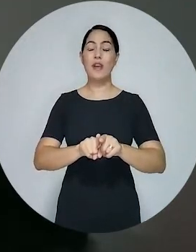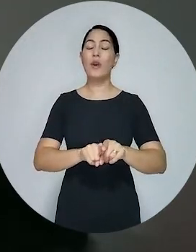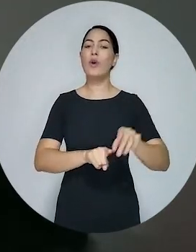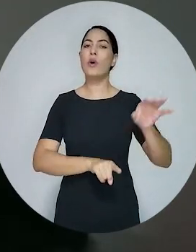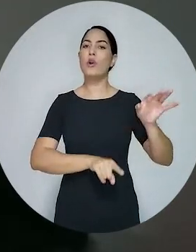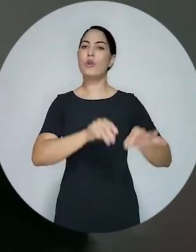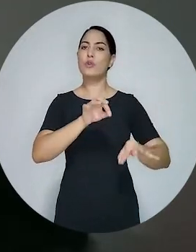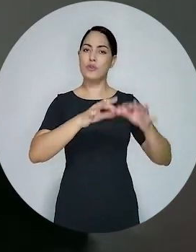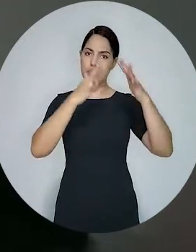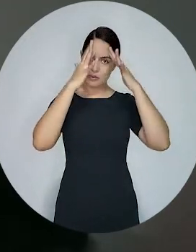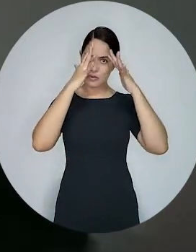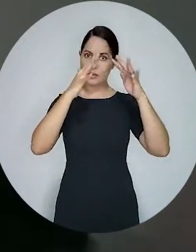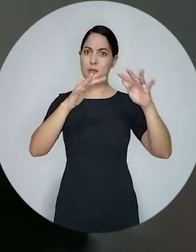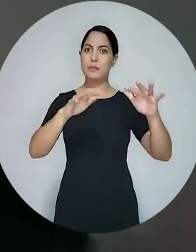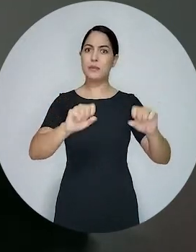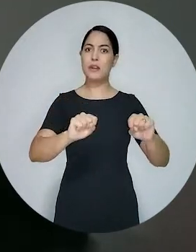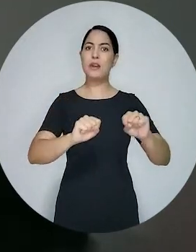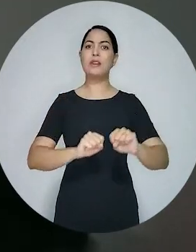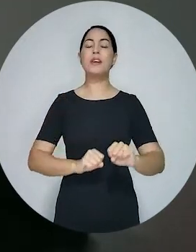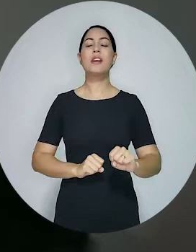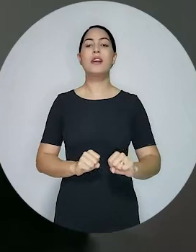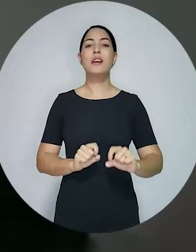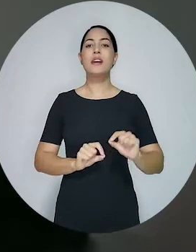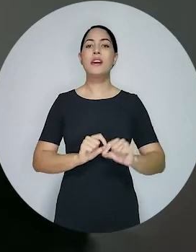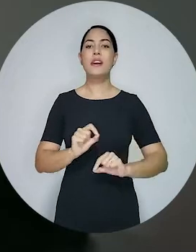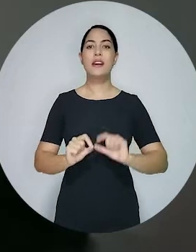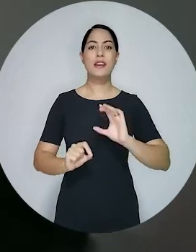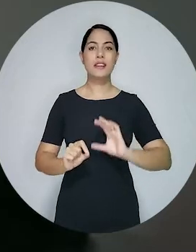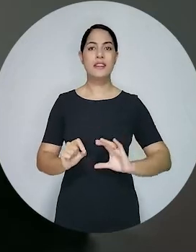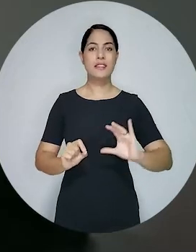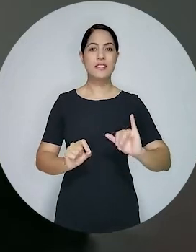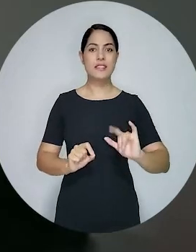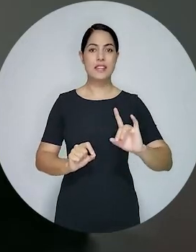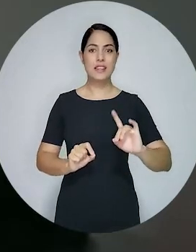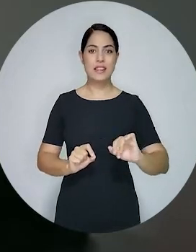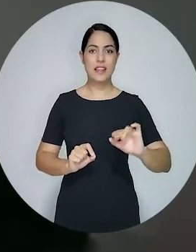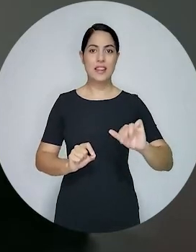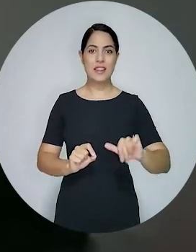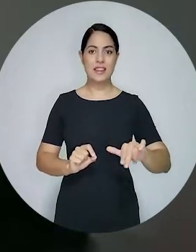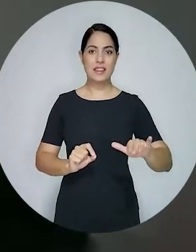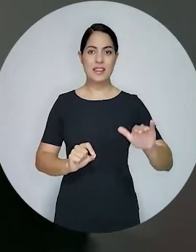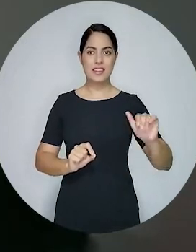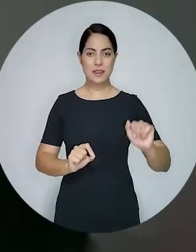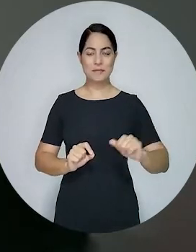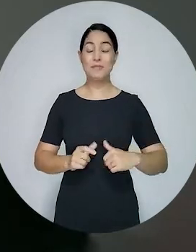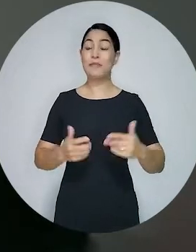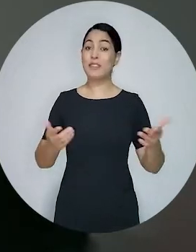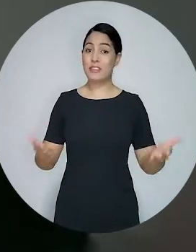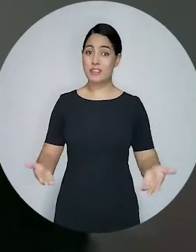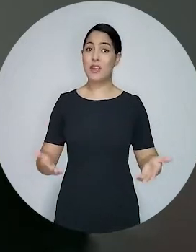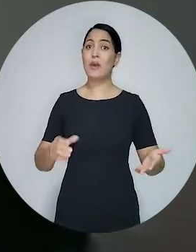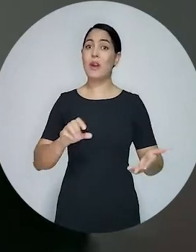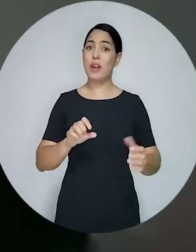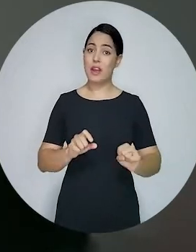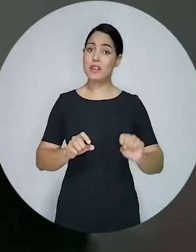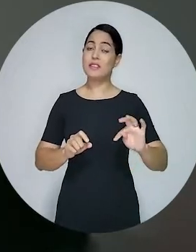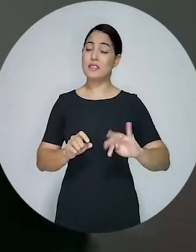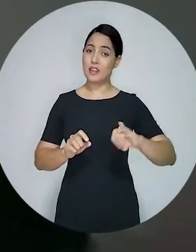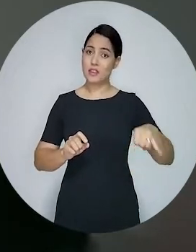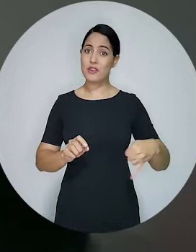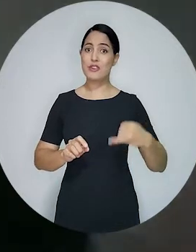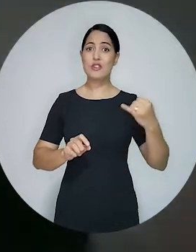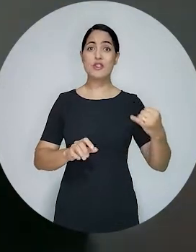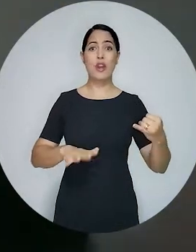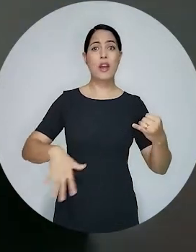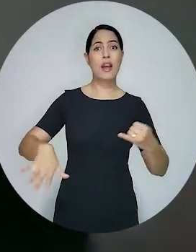da Cidadania. Há duas décadas, ministro Moura, o STJ exerce a missão institucional de